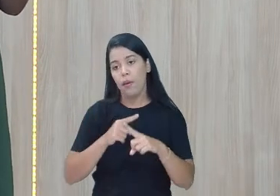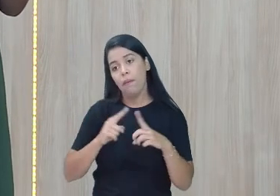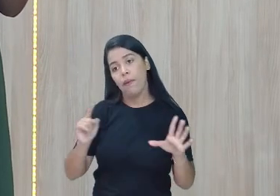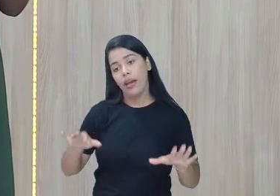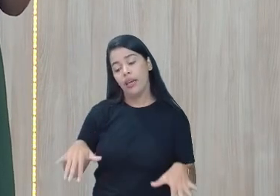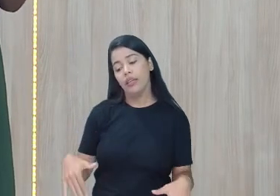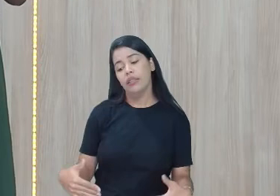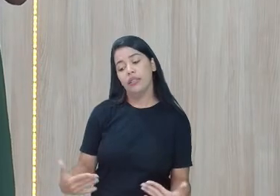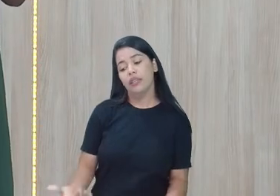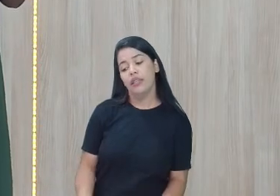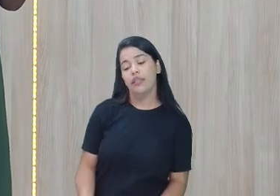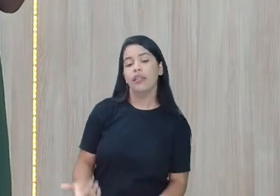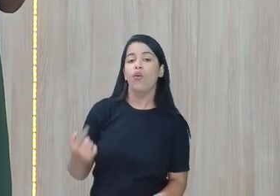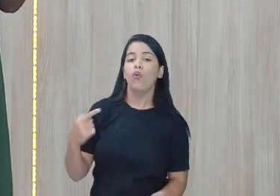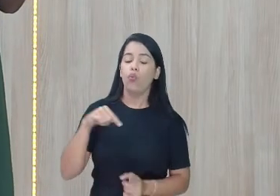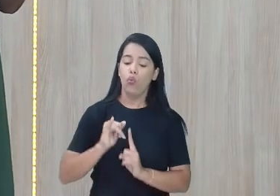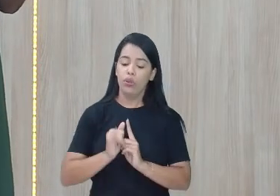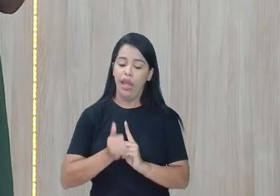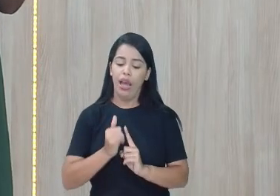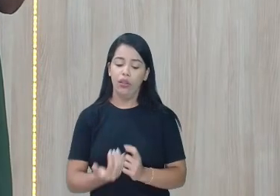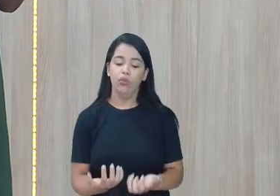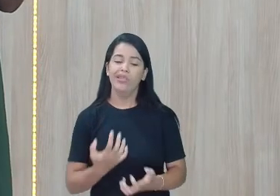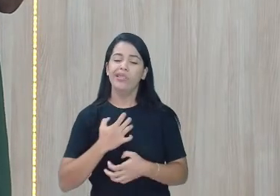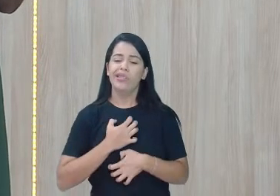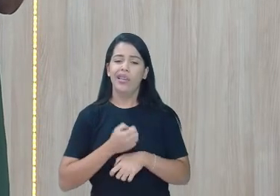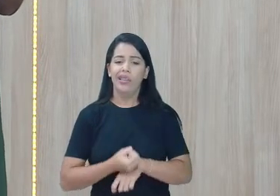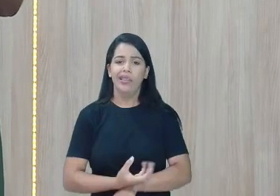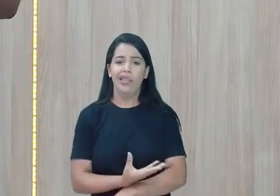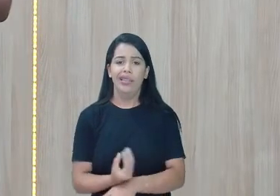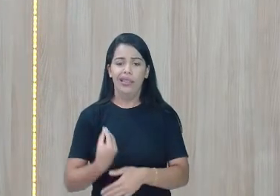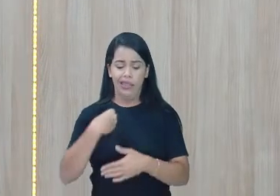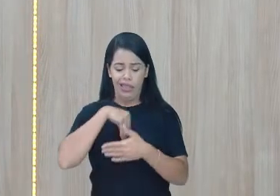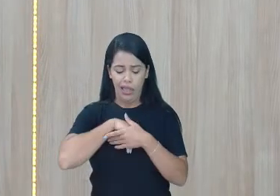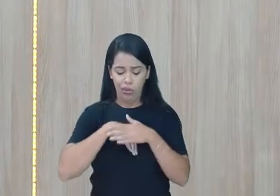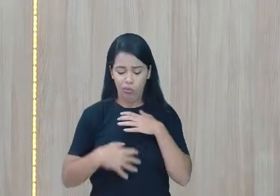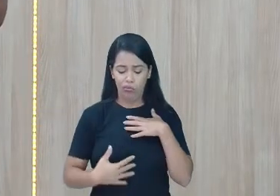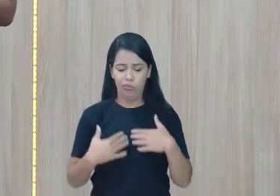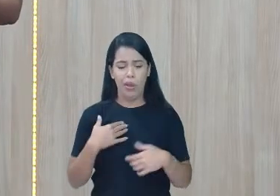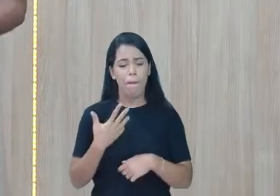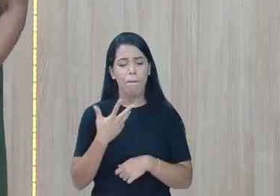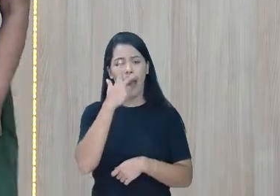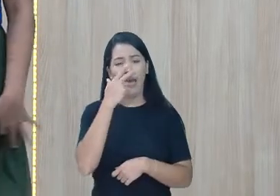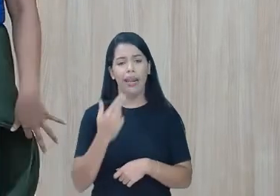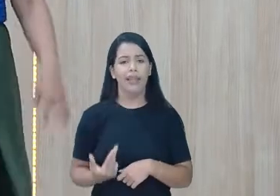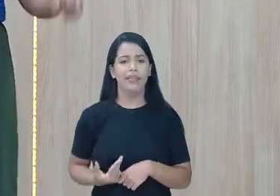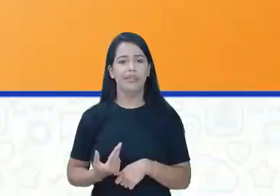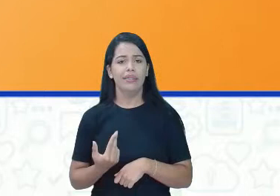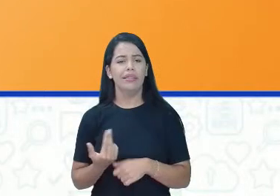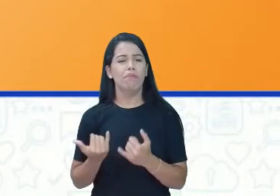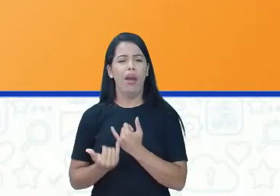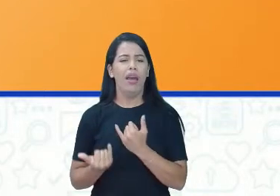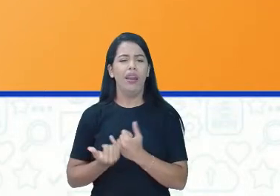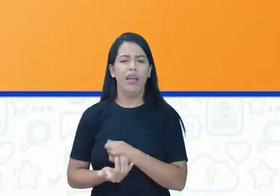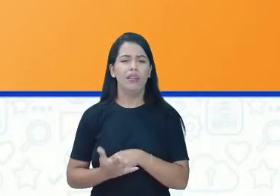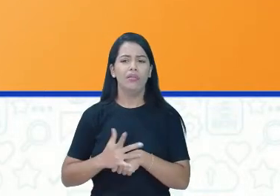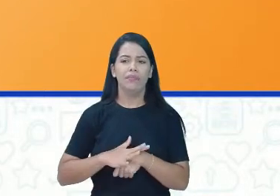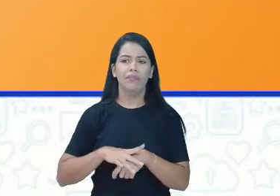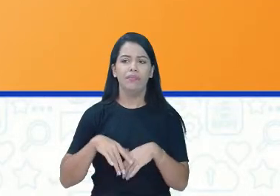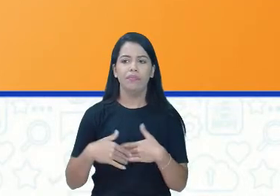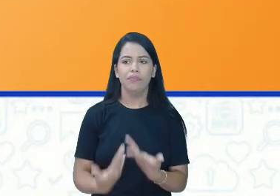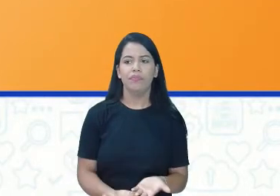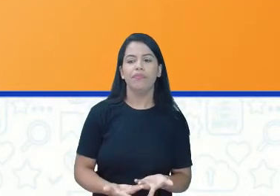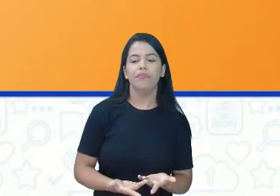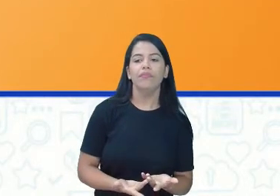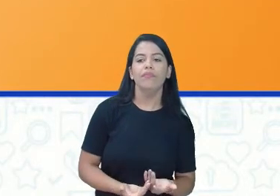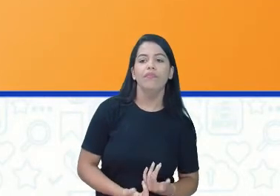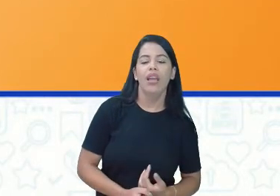que o narrador sente essa emoção em seu corpo. Mas há uma diferença entre ciúme, inveja e